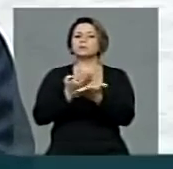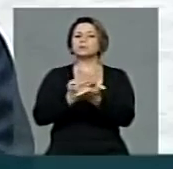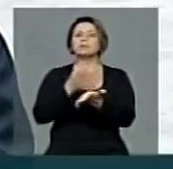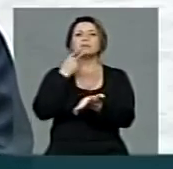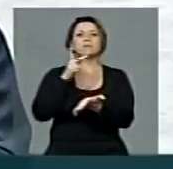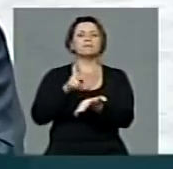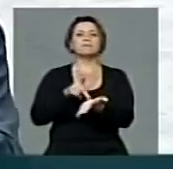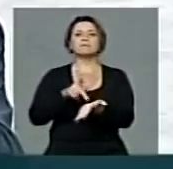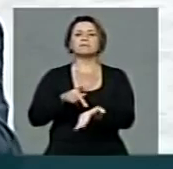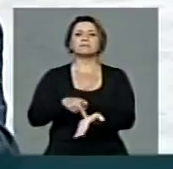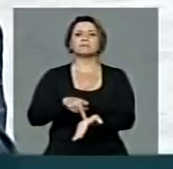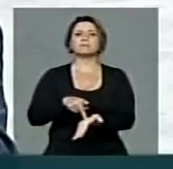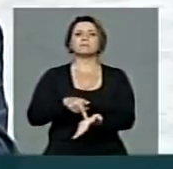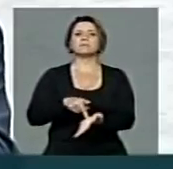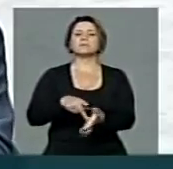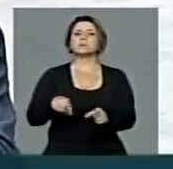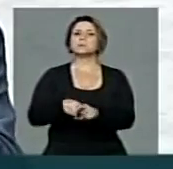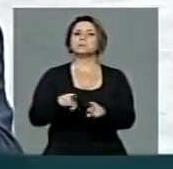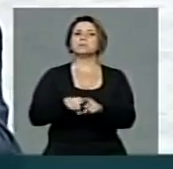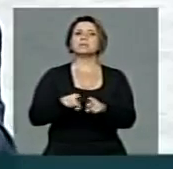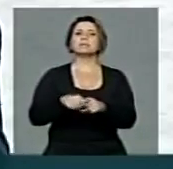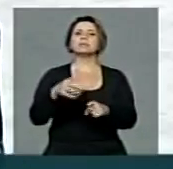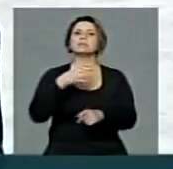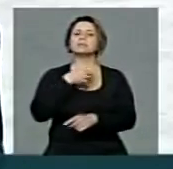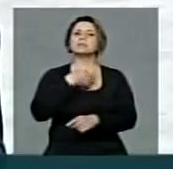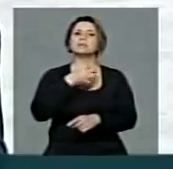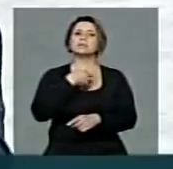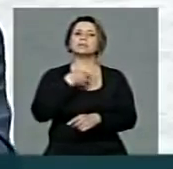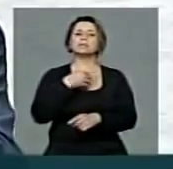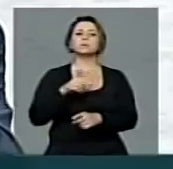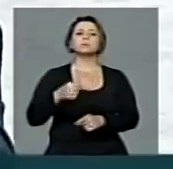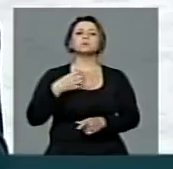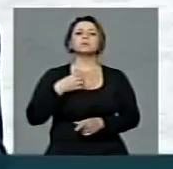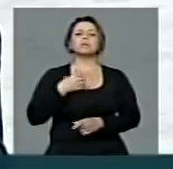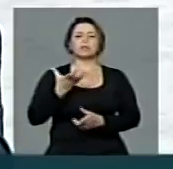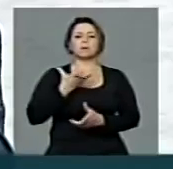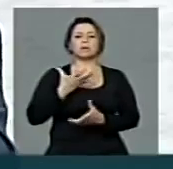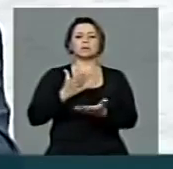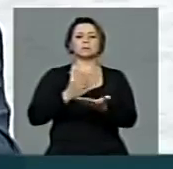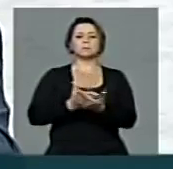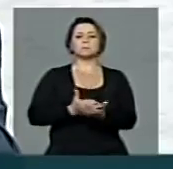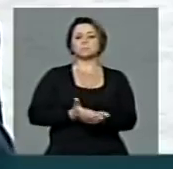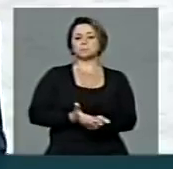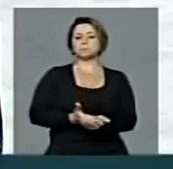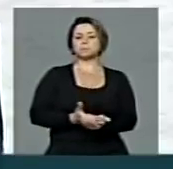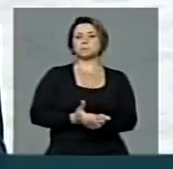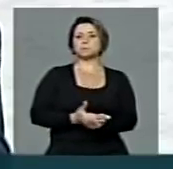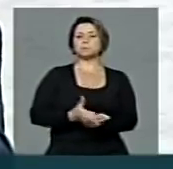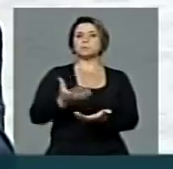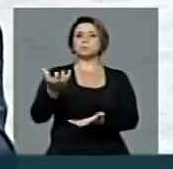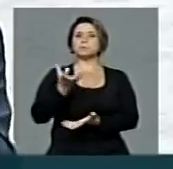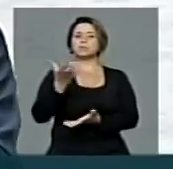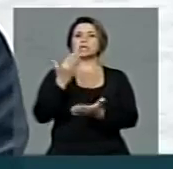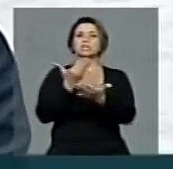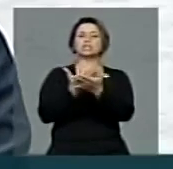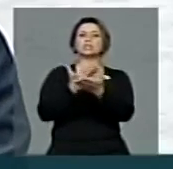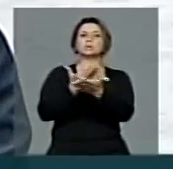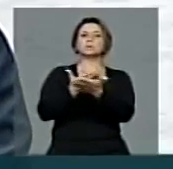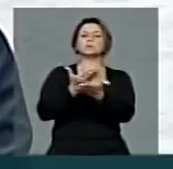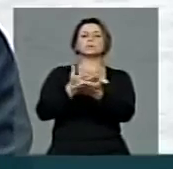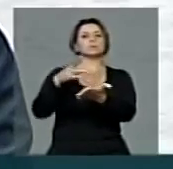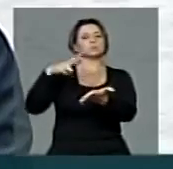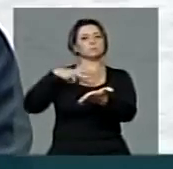aquele que se submete a uma seleção, a um concurso para estudar numa